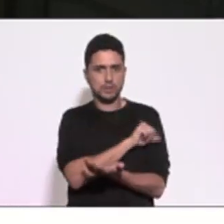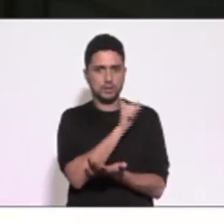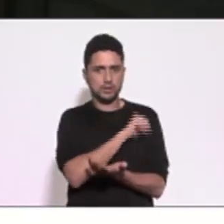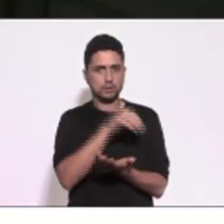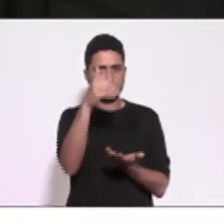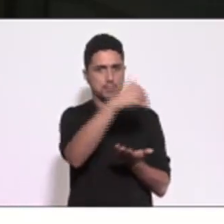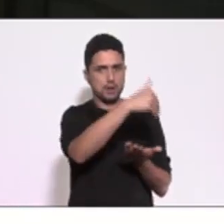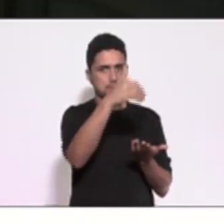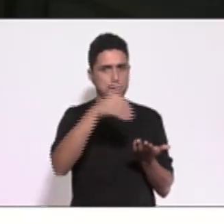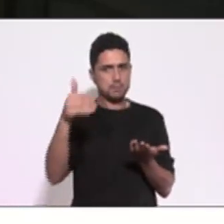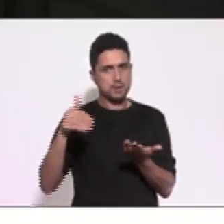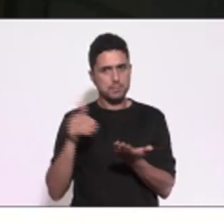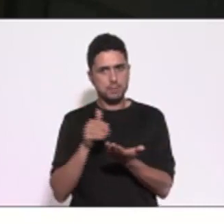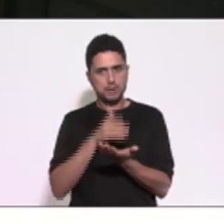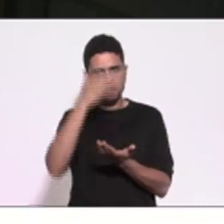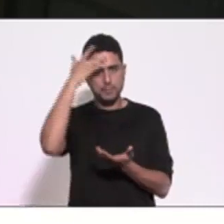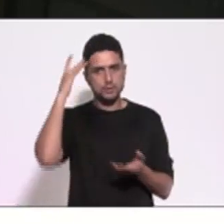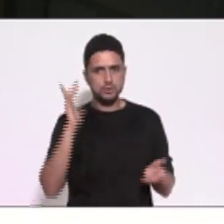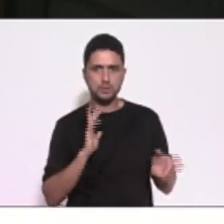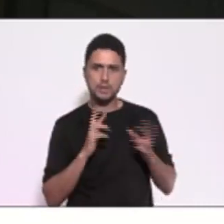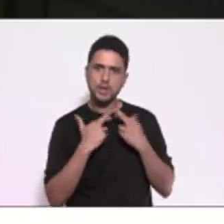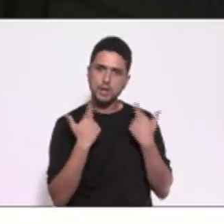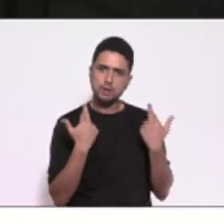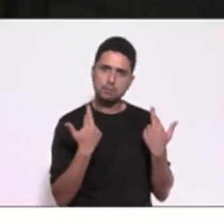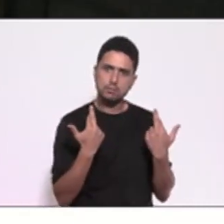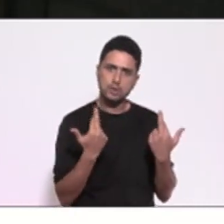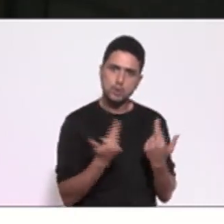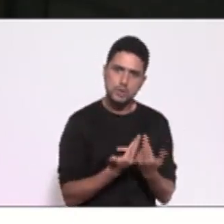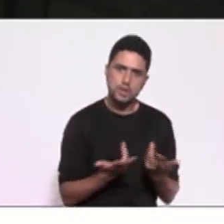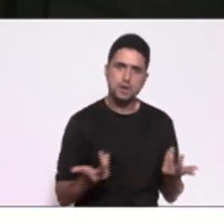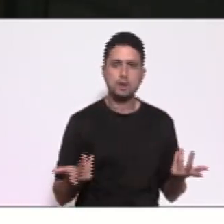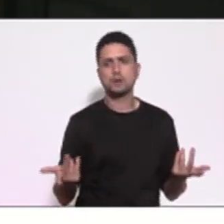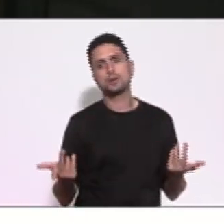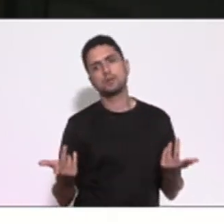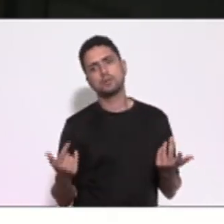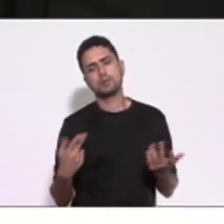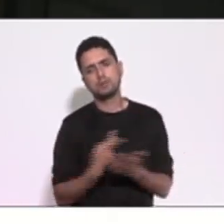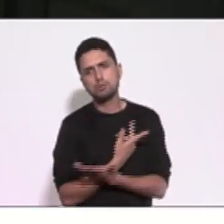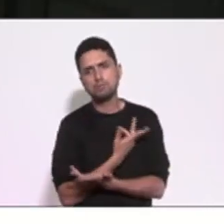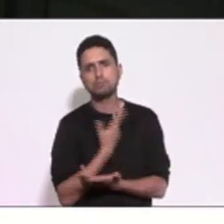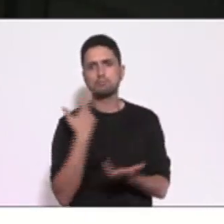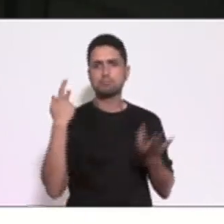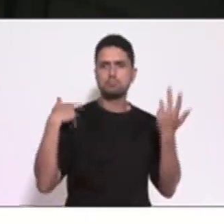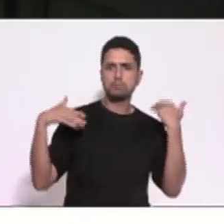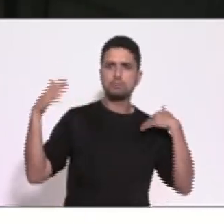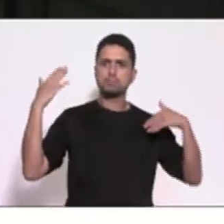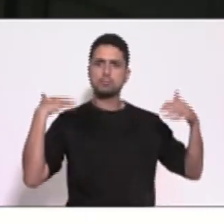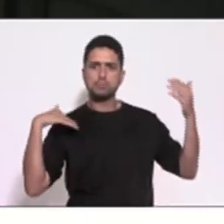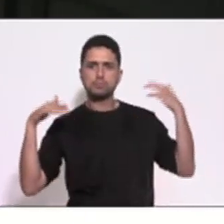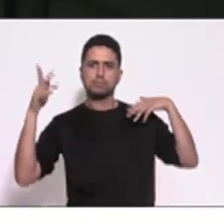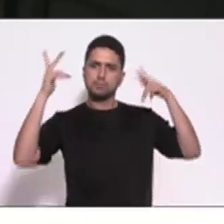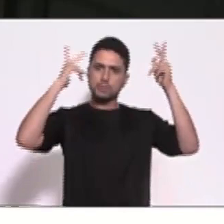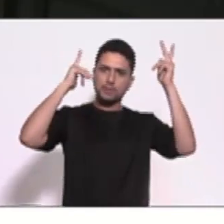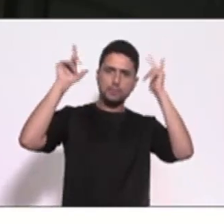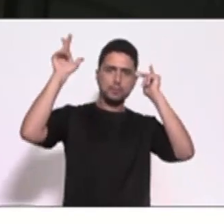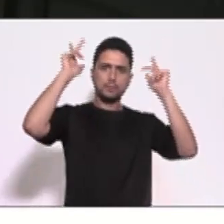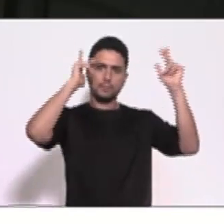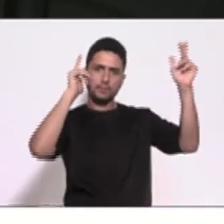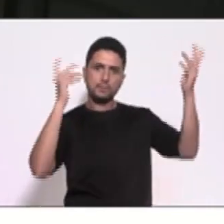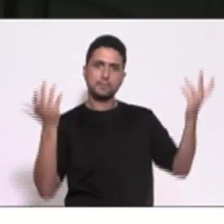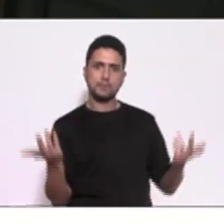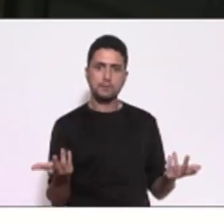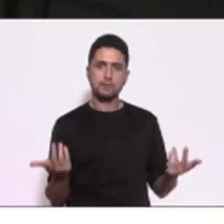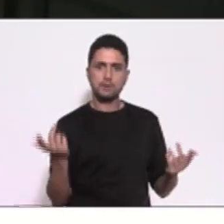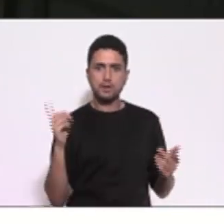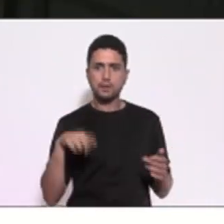Janeiro, onde realmente você tem o ponto dos encontros e você tem exatamente o espaço da sociabilidade. É isso que está querendo